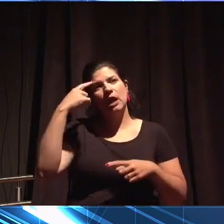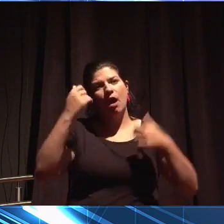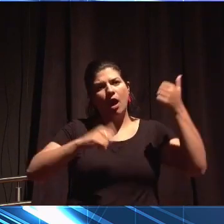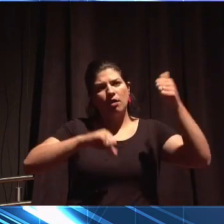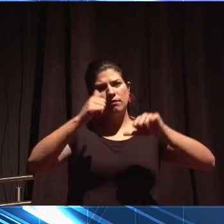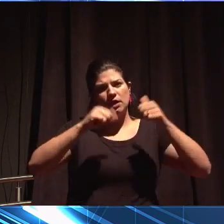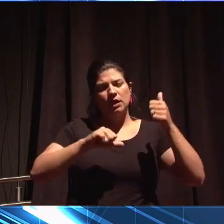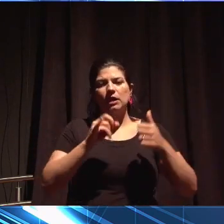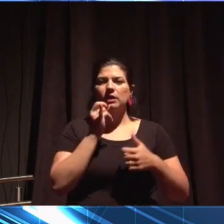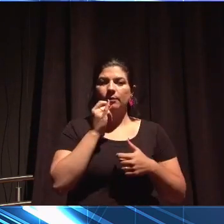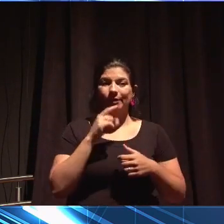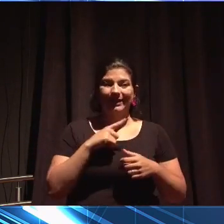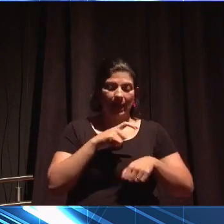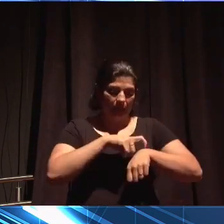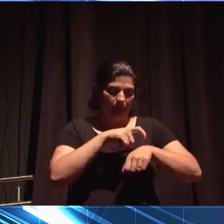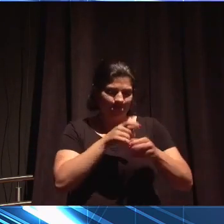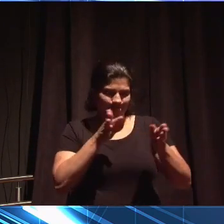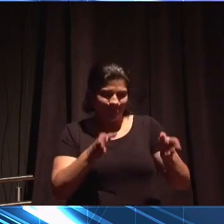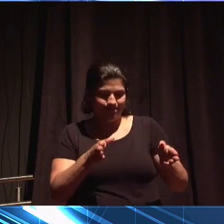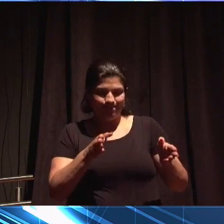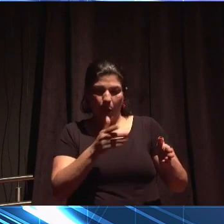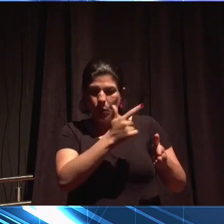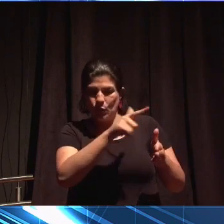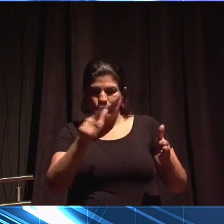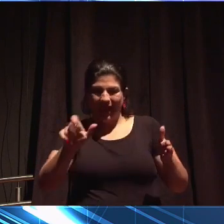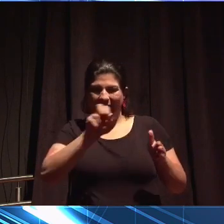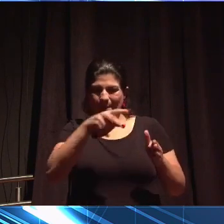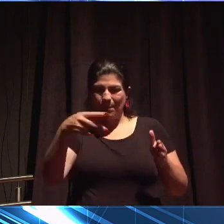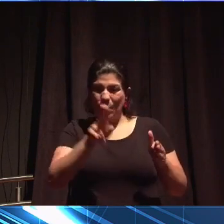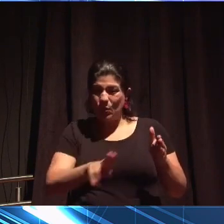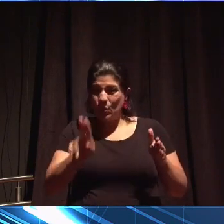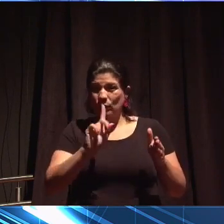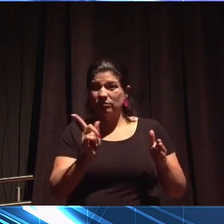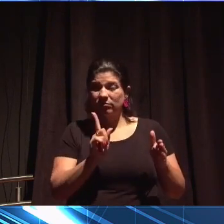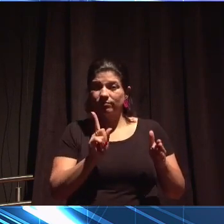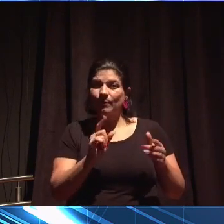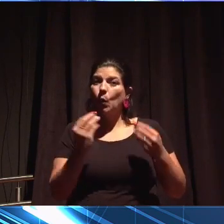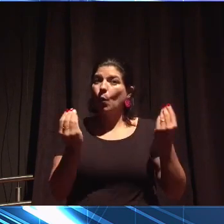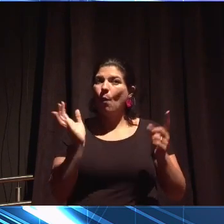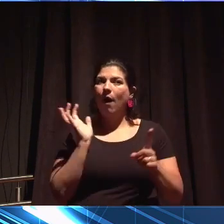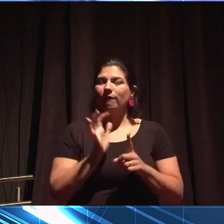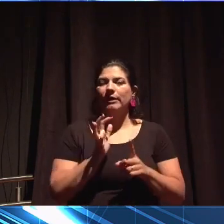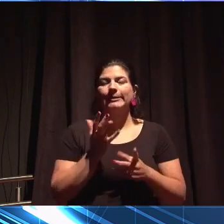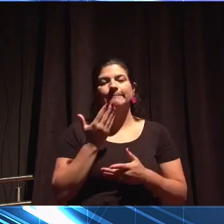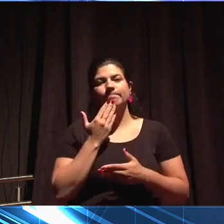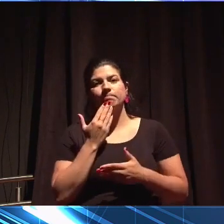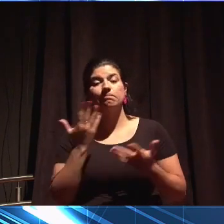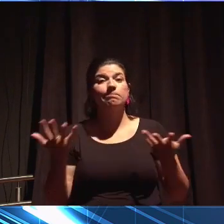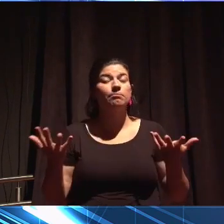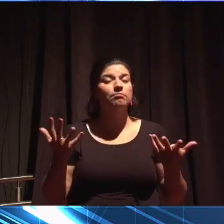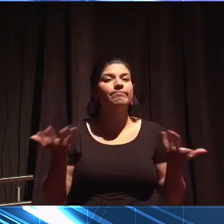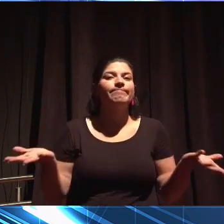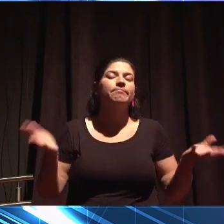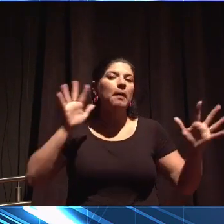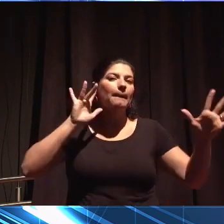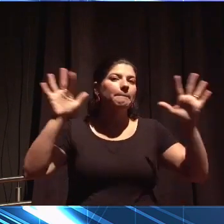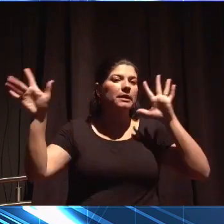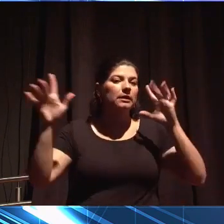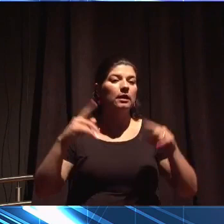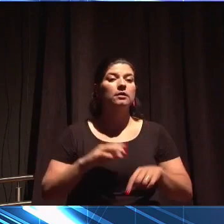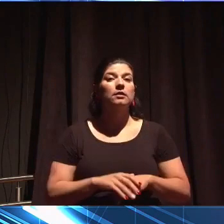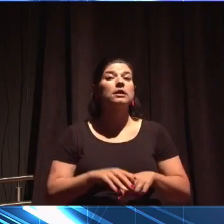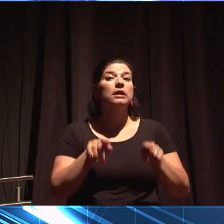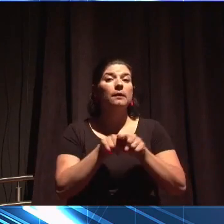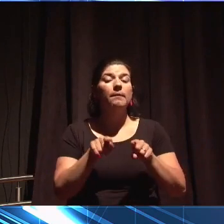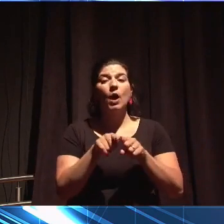se tiver pequenos períodos de indisponibilidade da minha aplicação, isso vai impactar de alguma forma? Por que não também, às vezes, utilizar